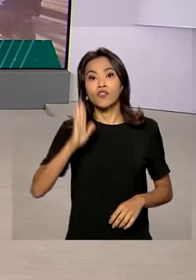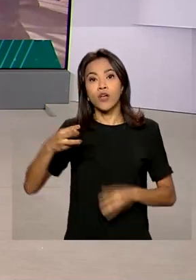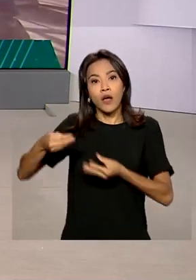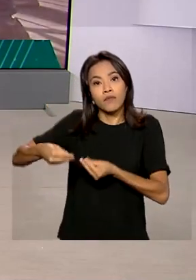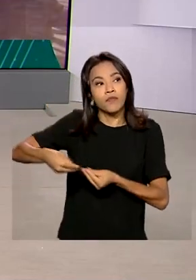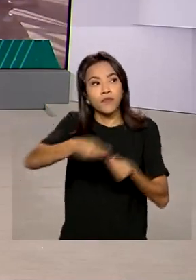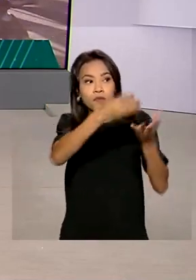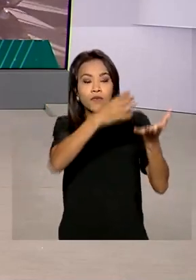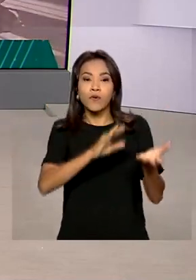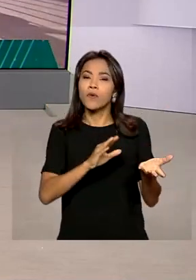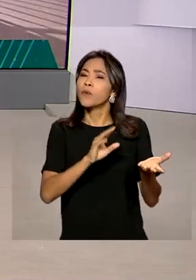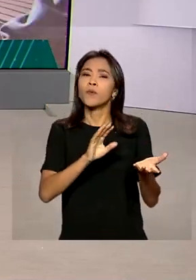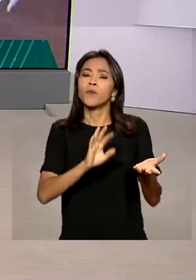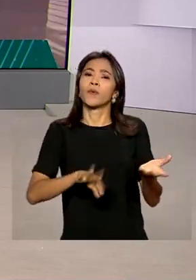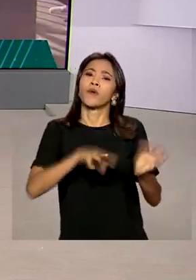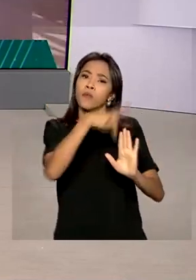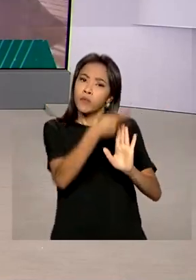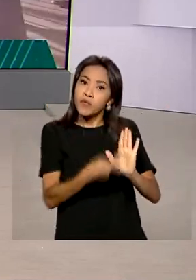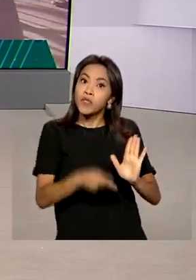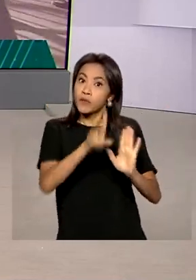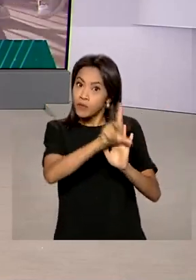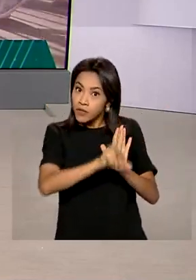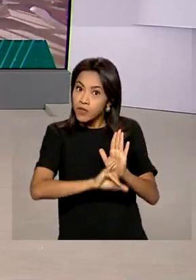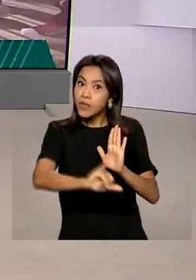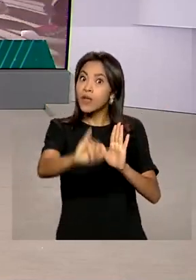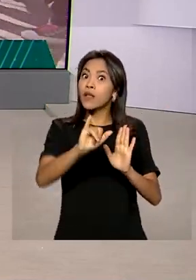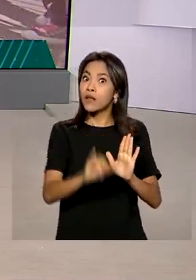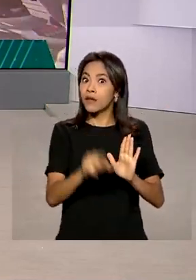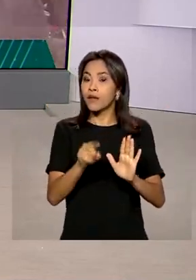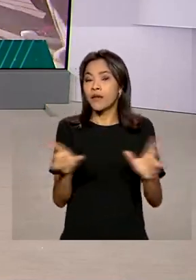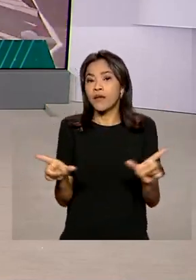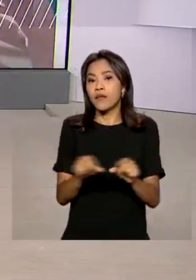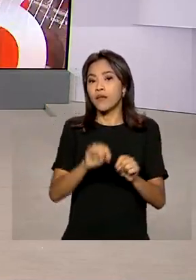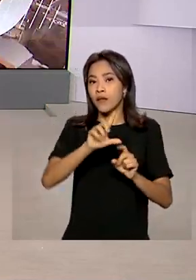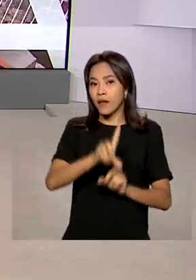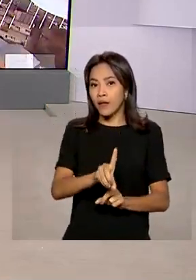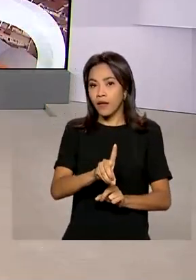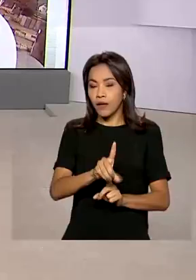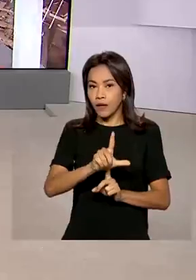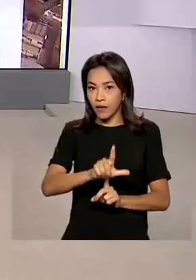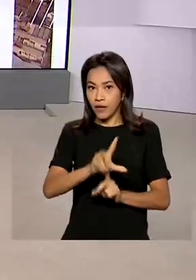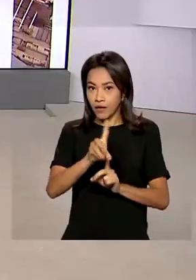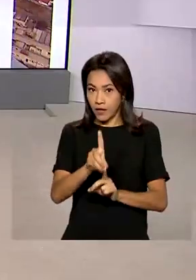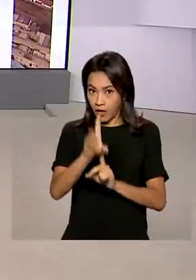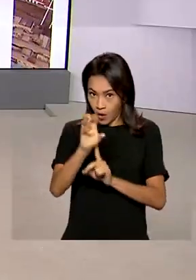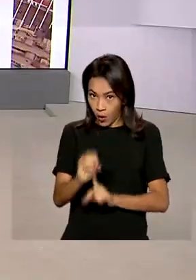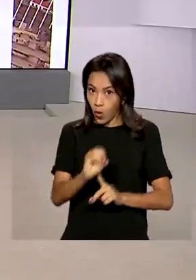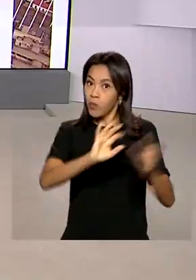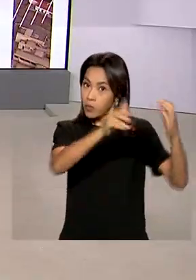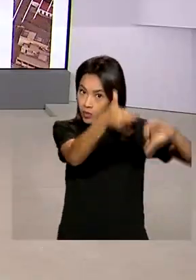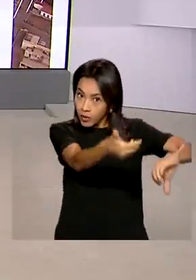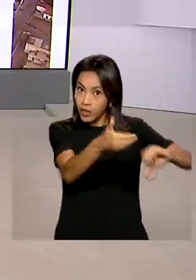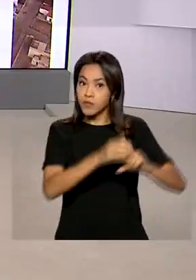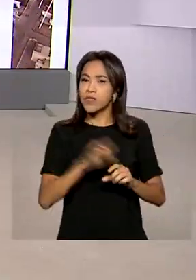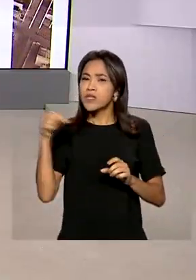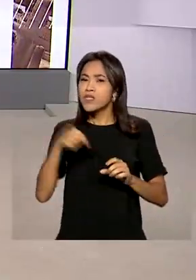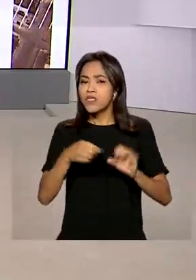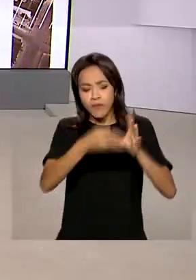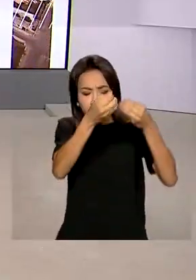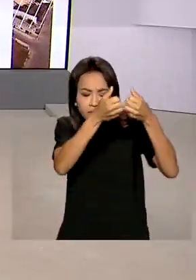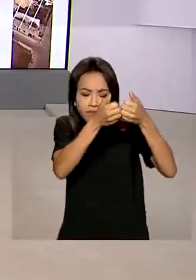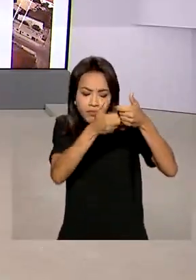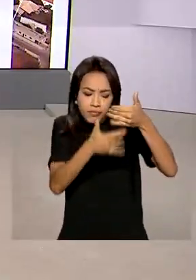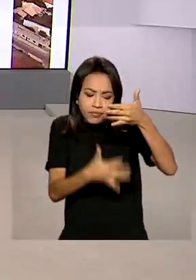ao Congresso Nacional o projeto de lei de diretrizes orçamentárias para o ano de 2023. O documento vai definir as